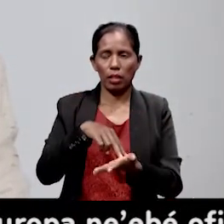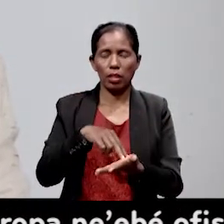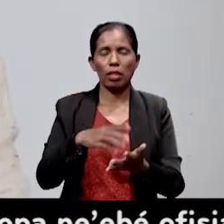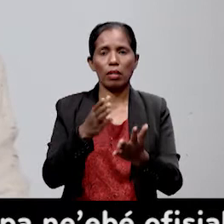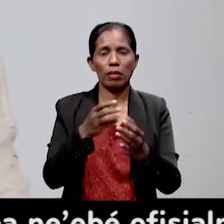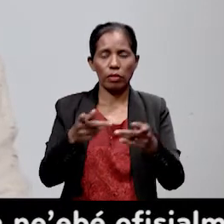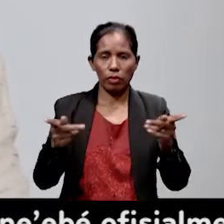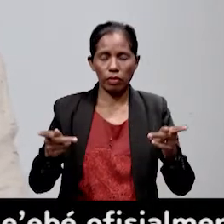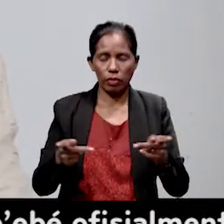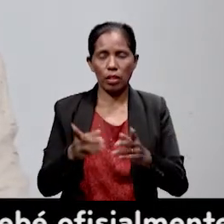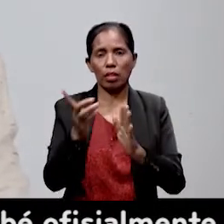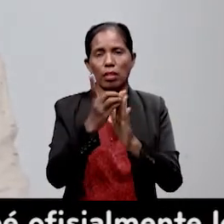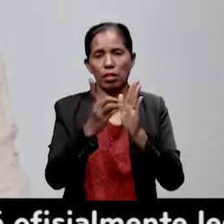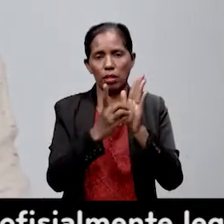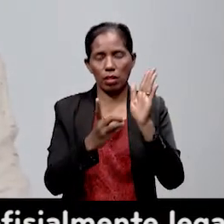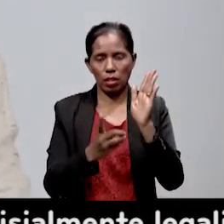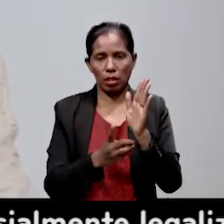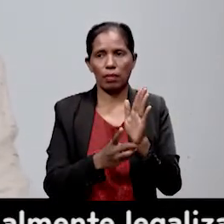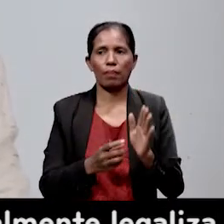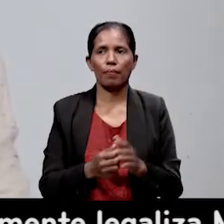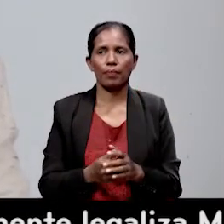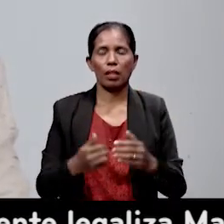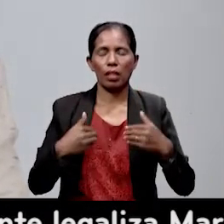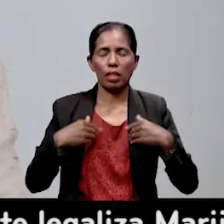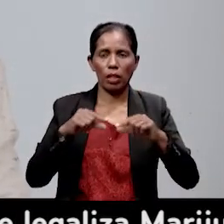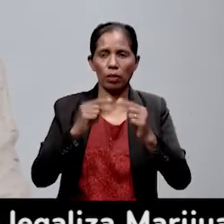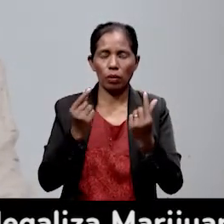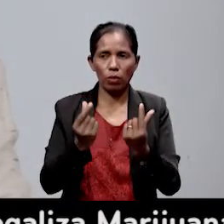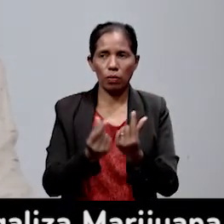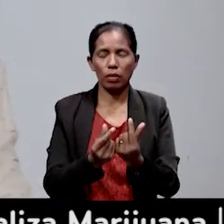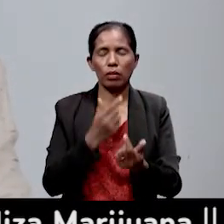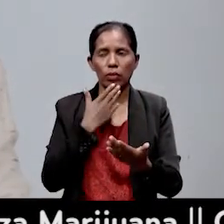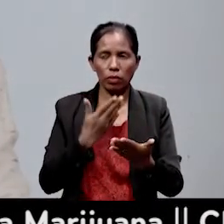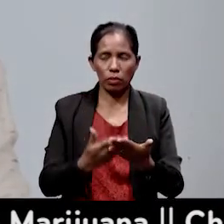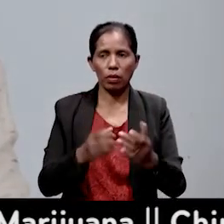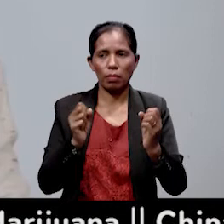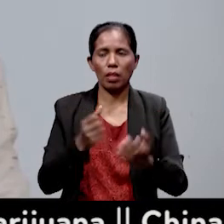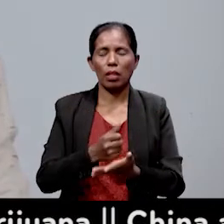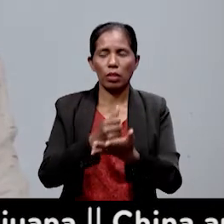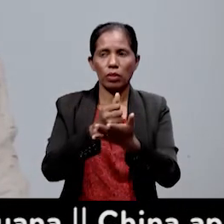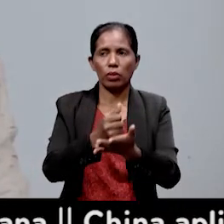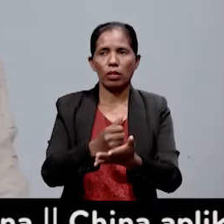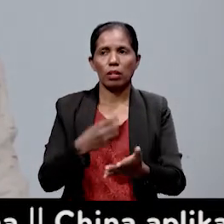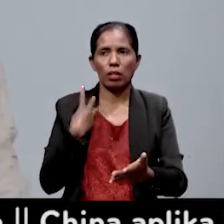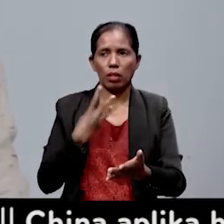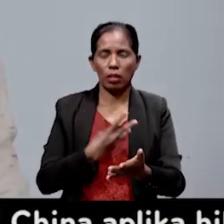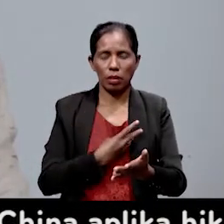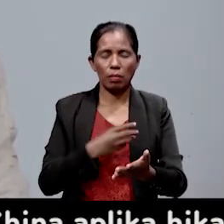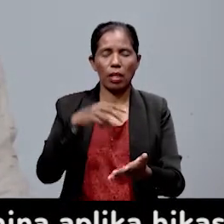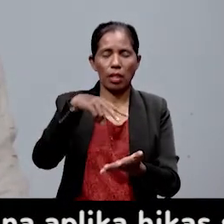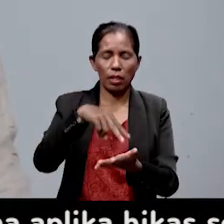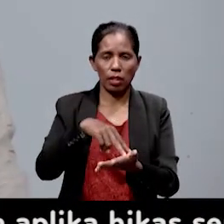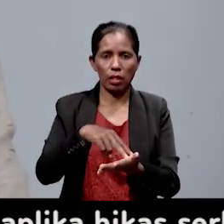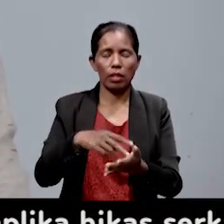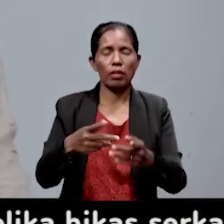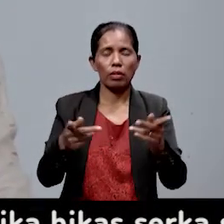de dados. Portanto, Sira e a equipa de PEMA, dia de setembro, ajuda a ITA para estabelecer o